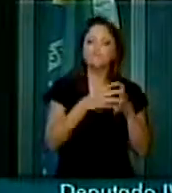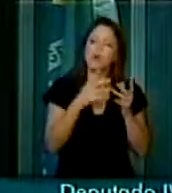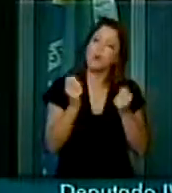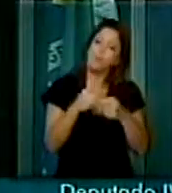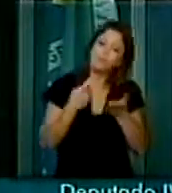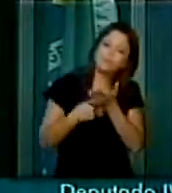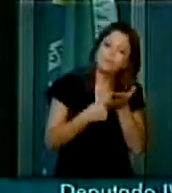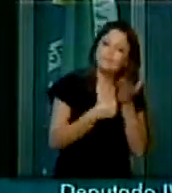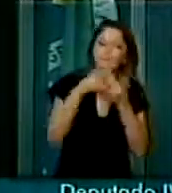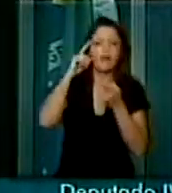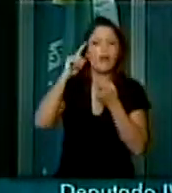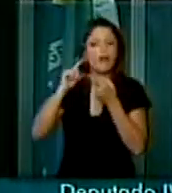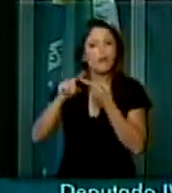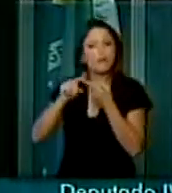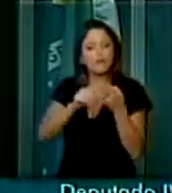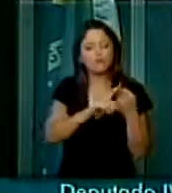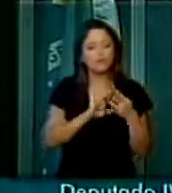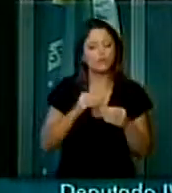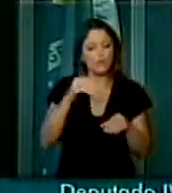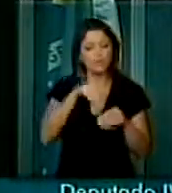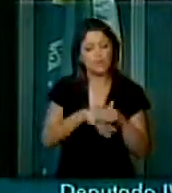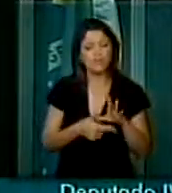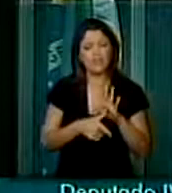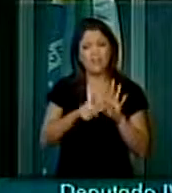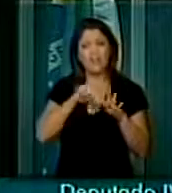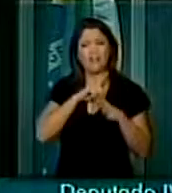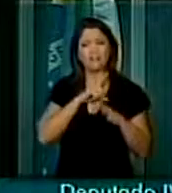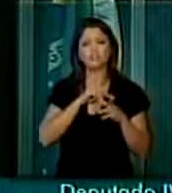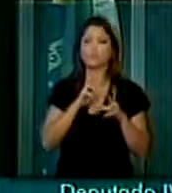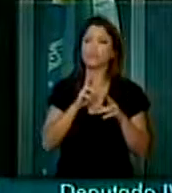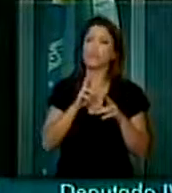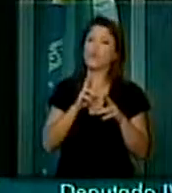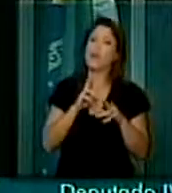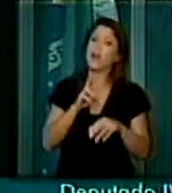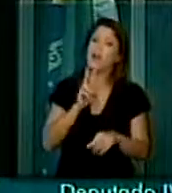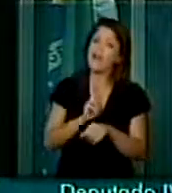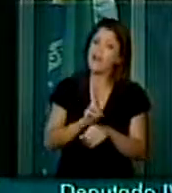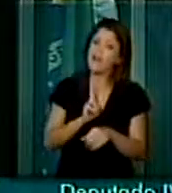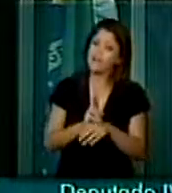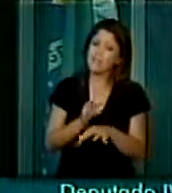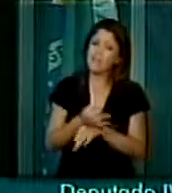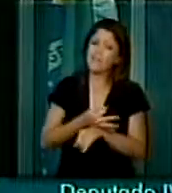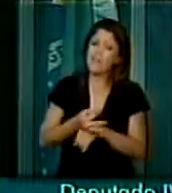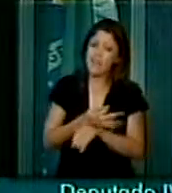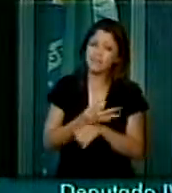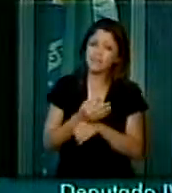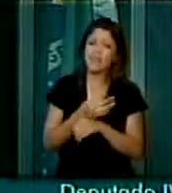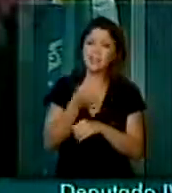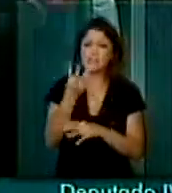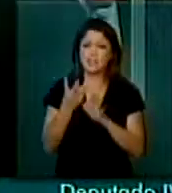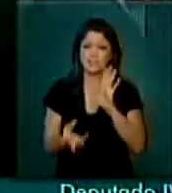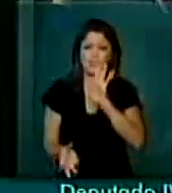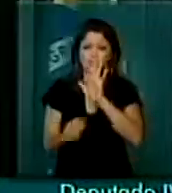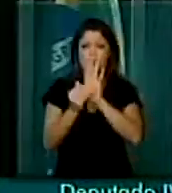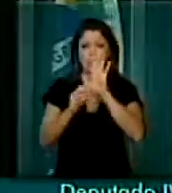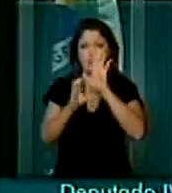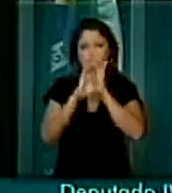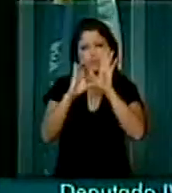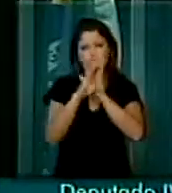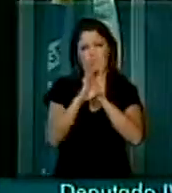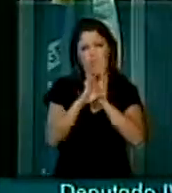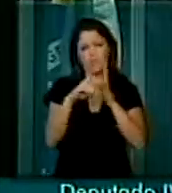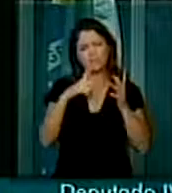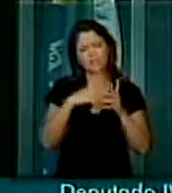acordar, votar nessa casa, antes do recesso, 3 emendas constitucionais e ter